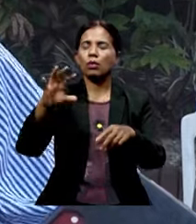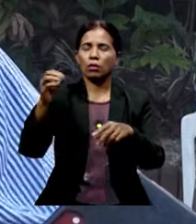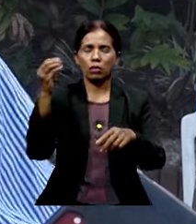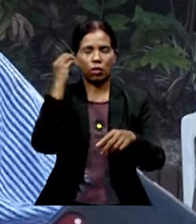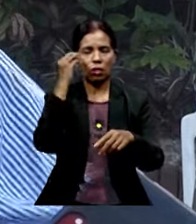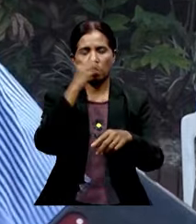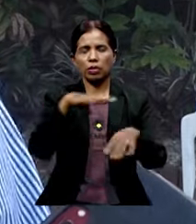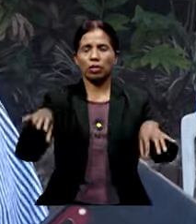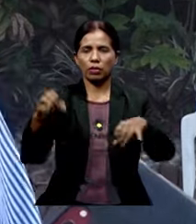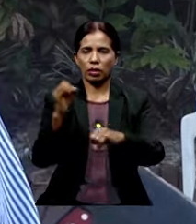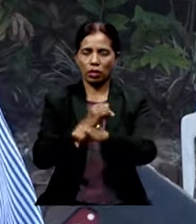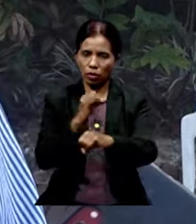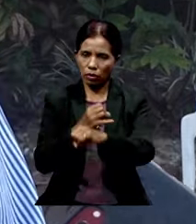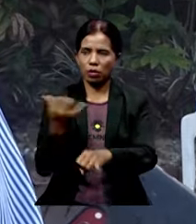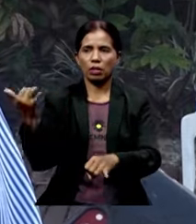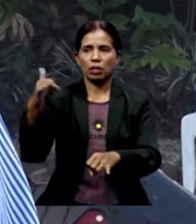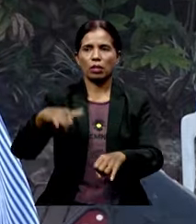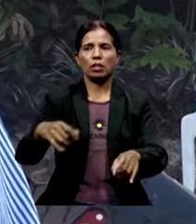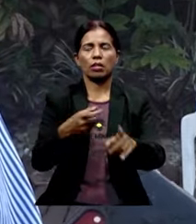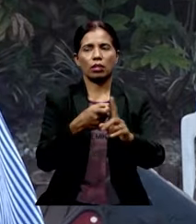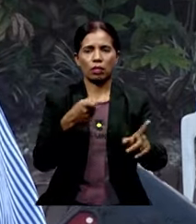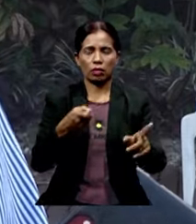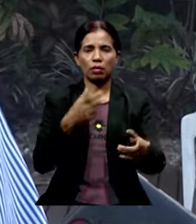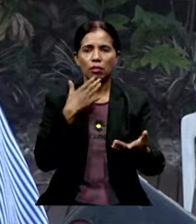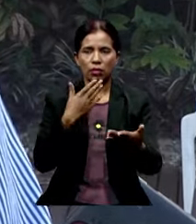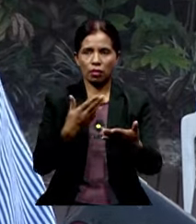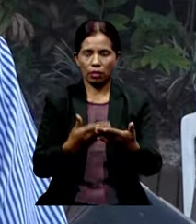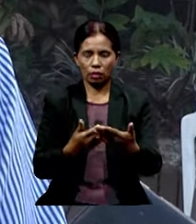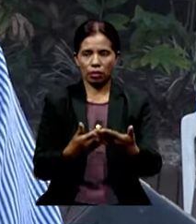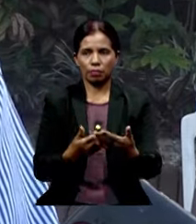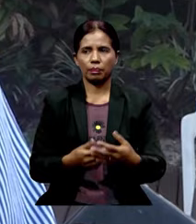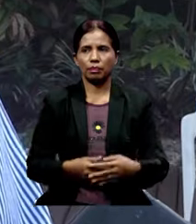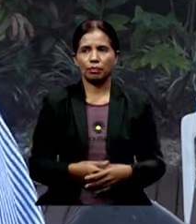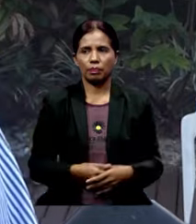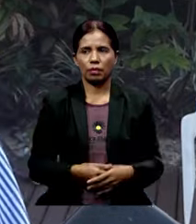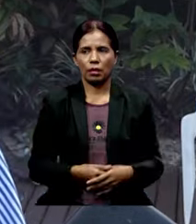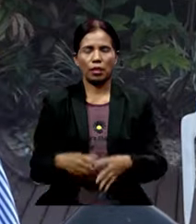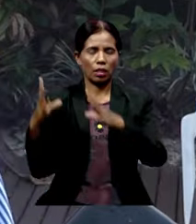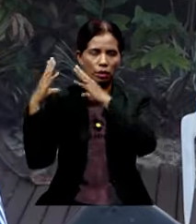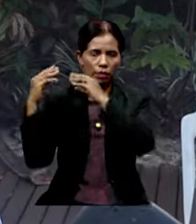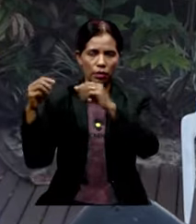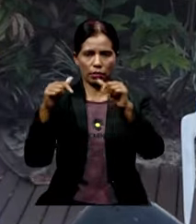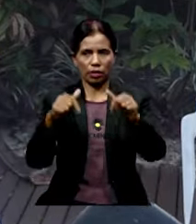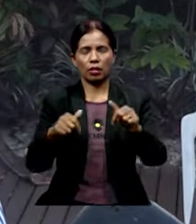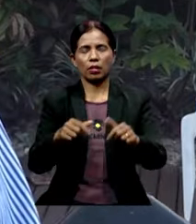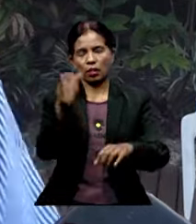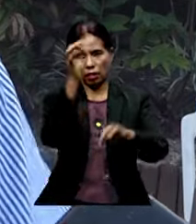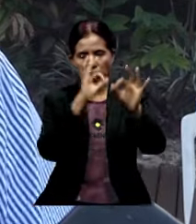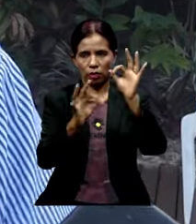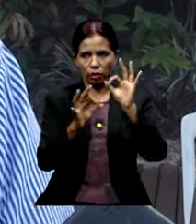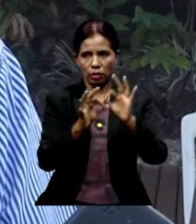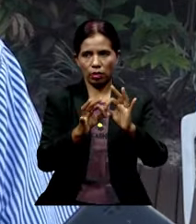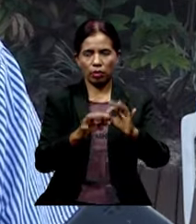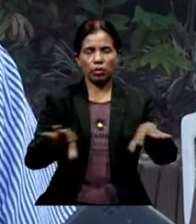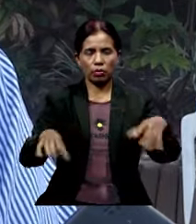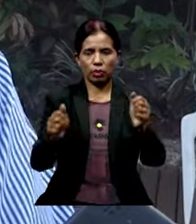sir nem be sir selo mais médio e longo prazo. Nem esperança magné, e nem fiero que a